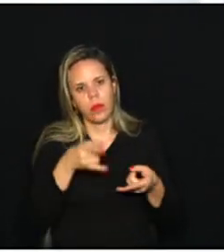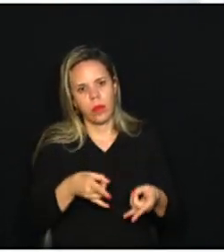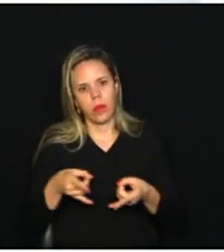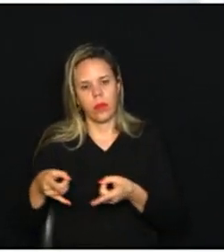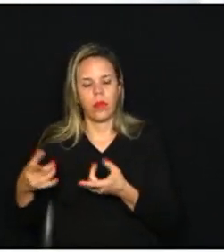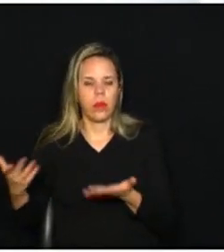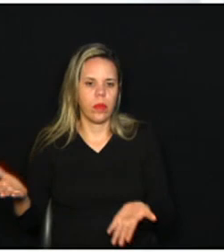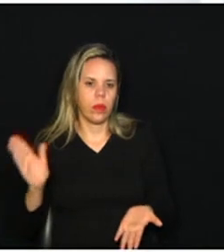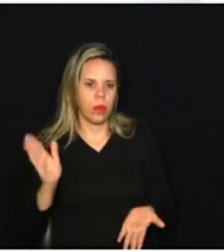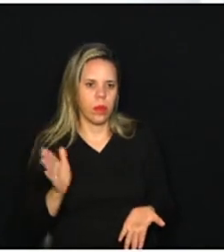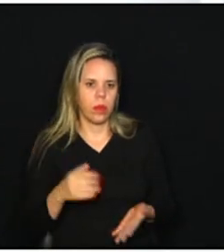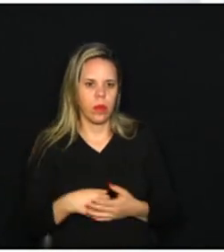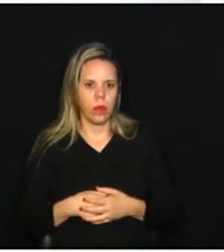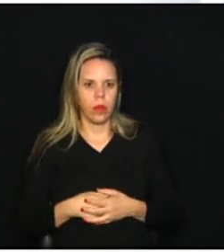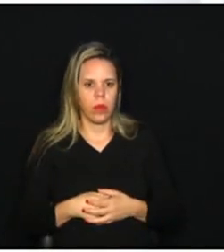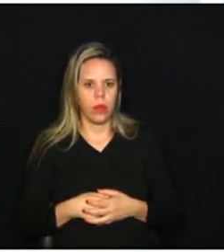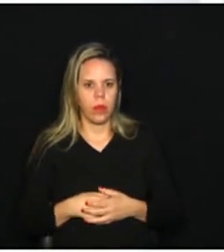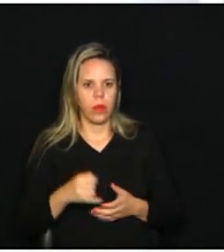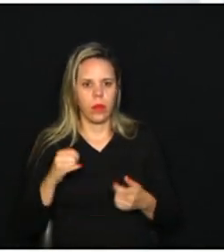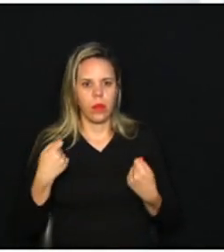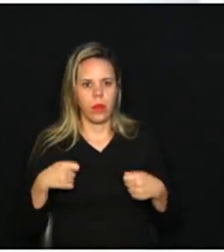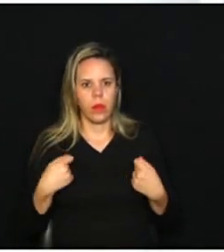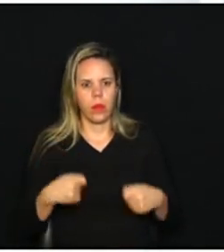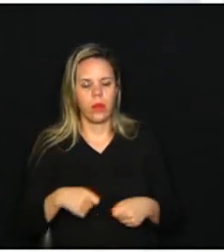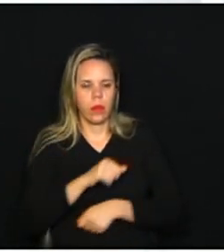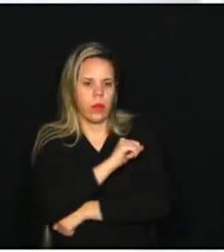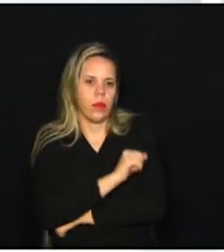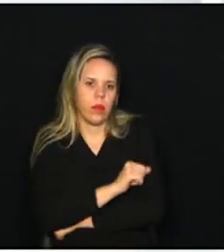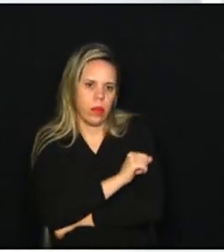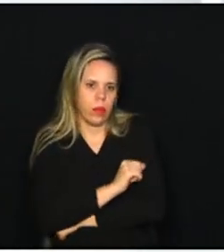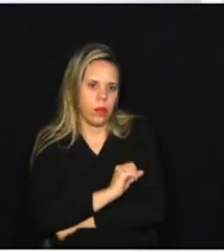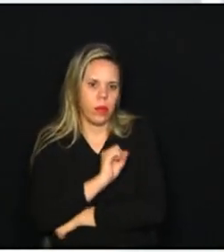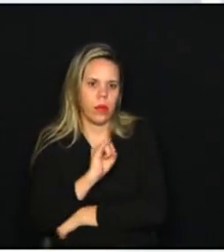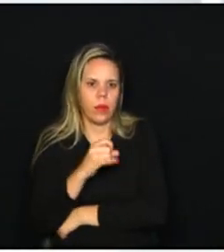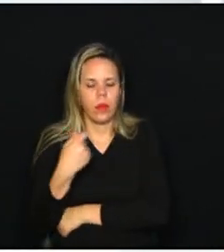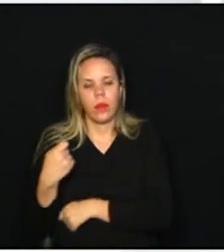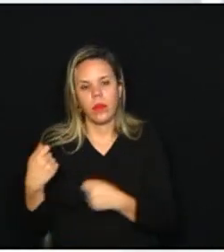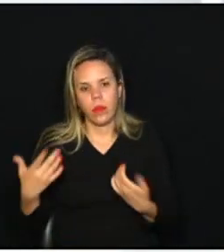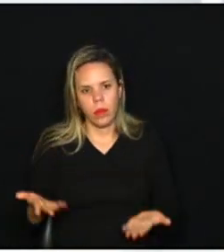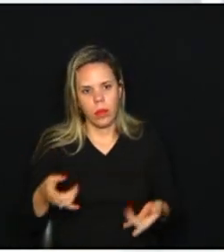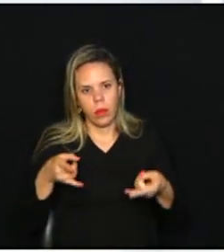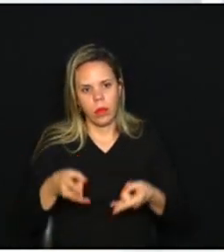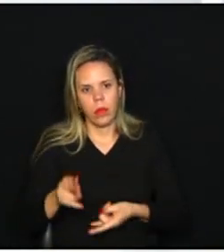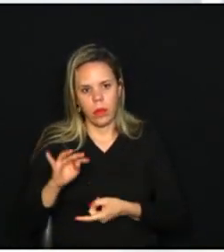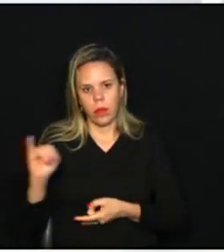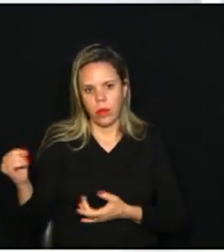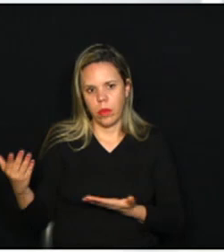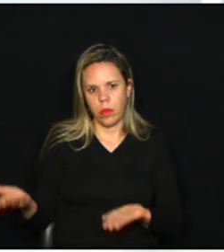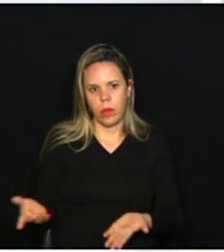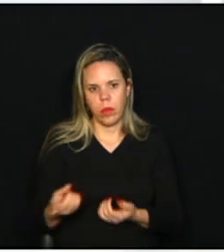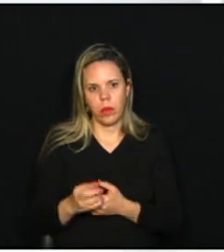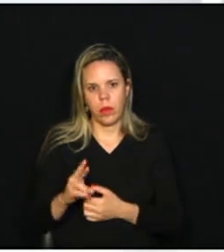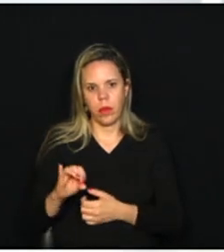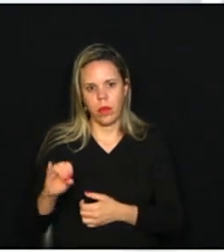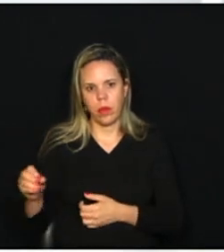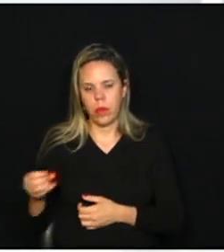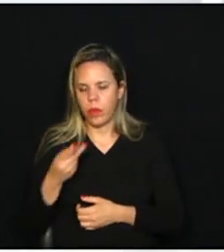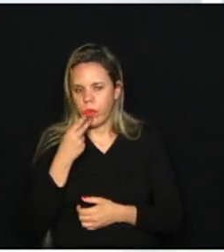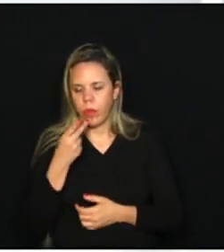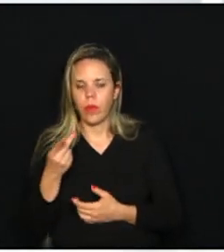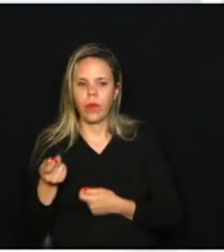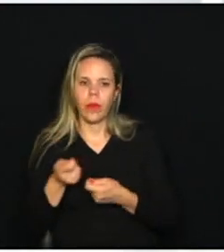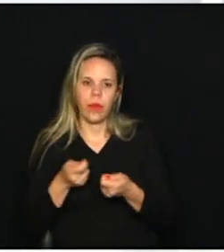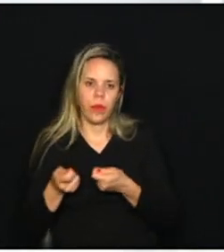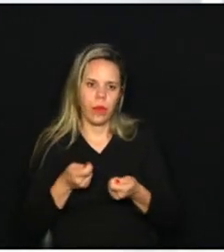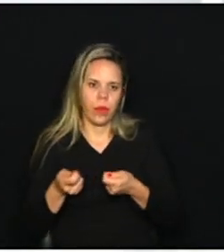a gente já vai vendo se precisa de enfermaria, se precisa de leito de UTI. O doutor Sérgio faz um malabarismo